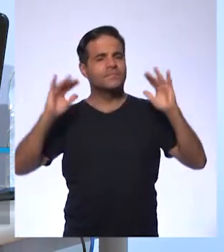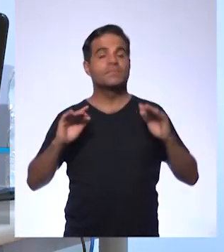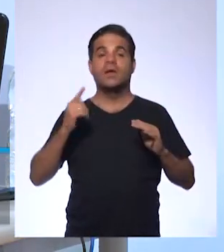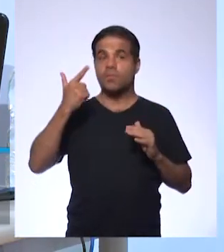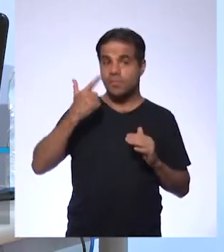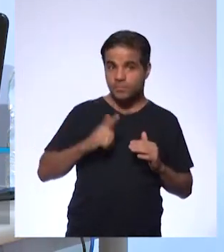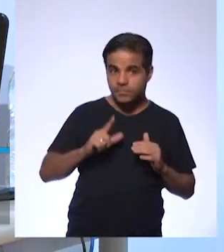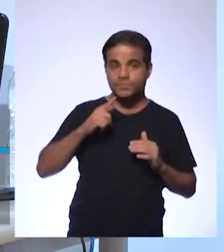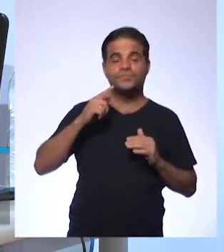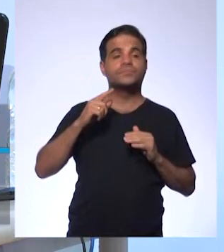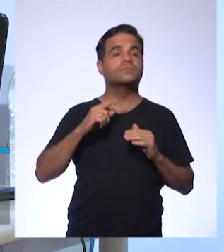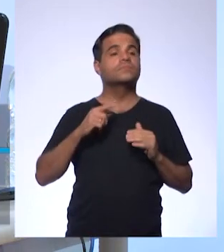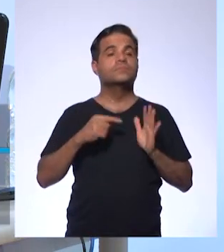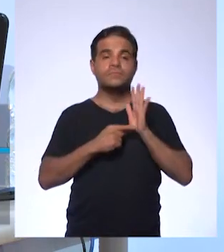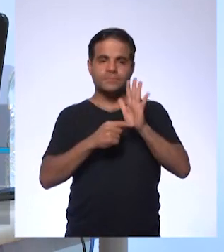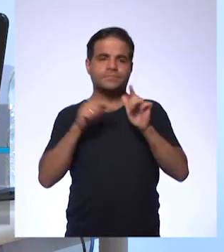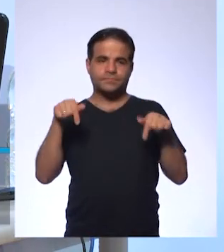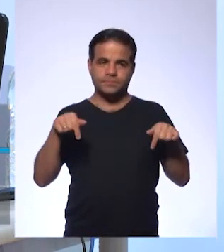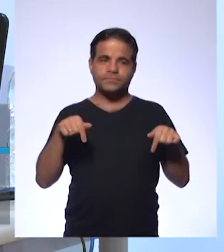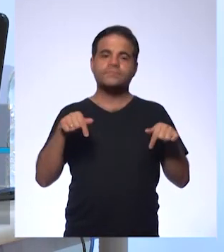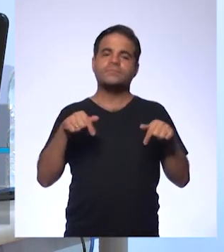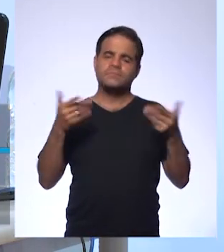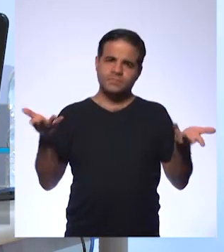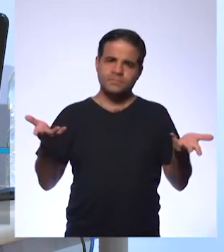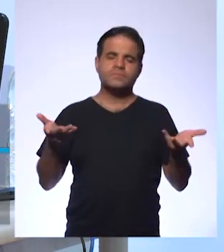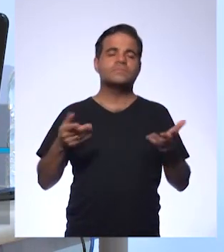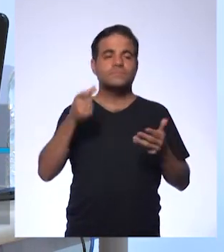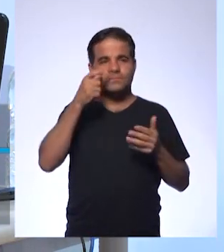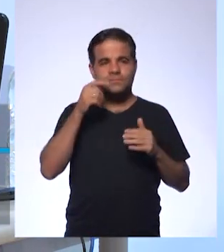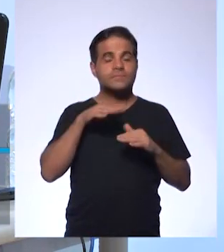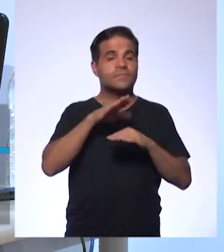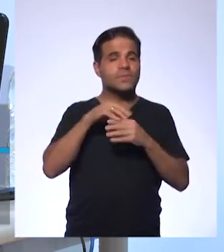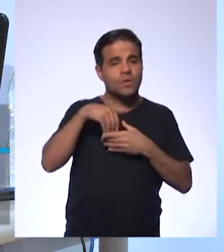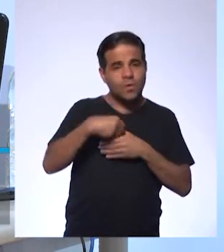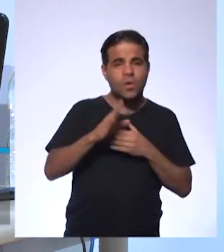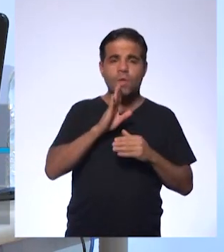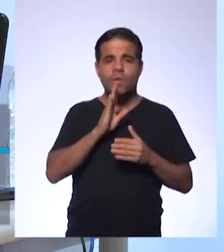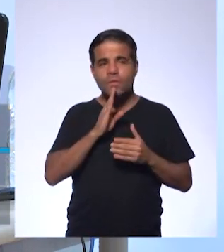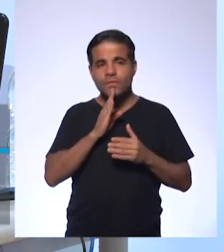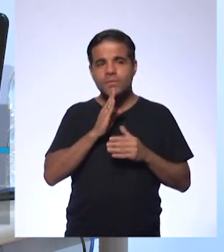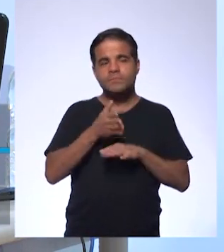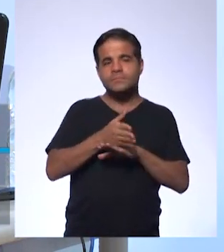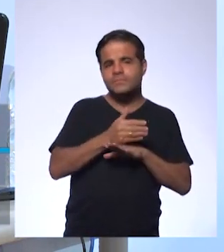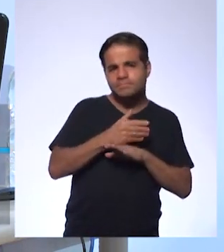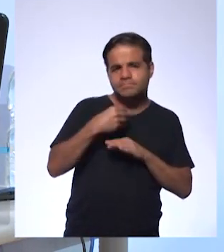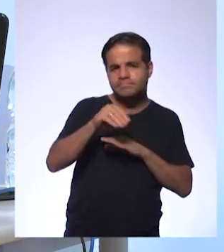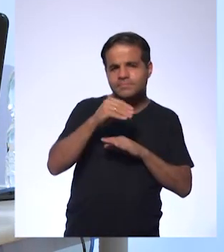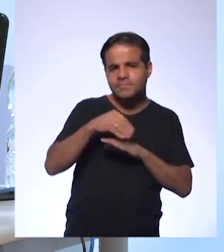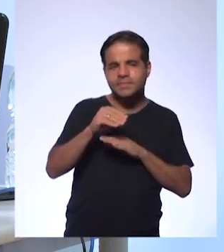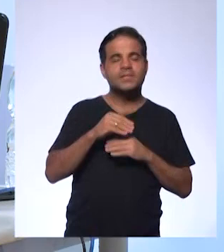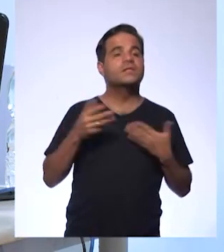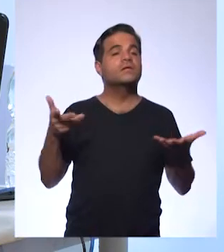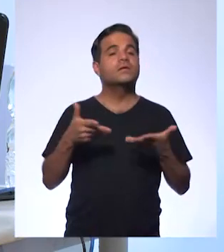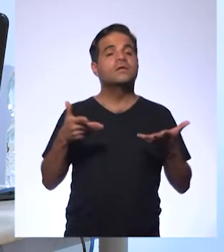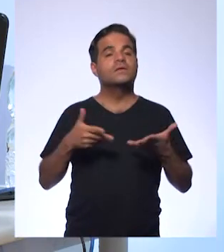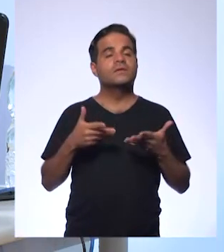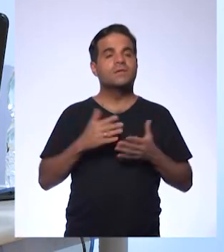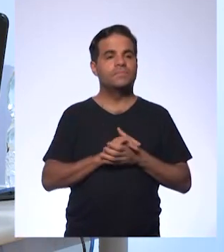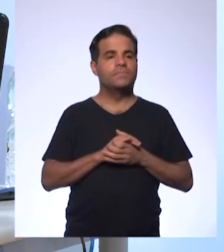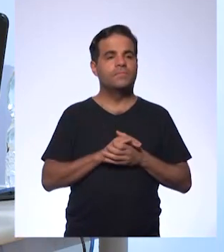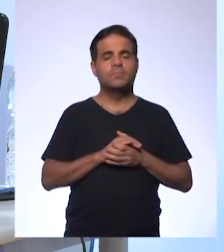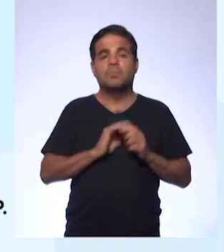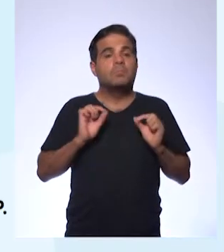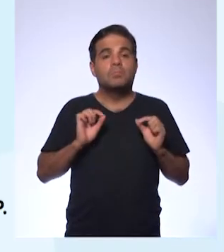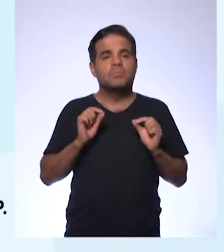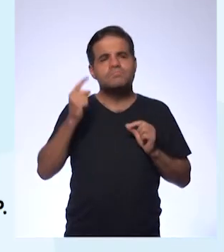emendo, porque a gente aqui, nessas acolhidas, a gente aciona conhecimentos prévios de vocês. E agora, o que